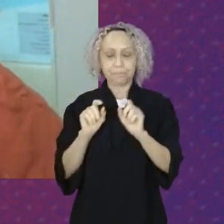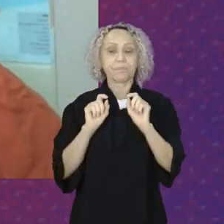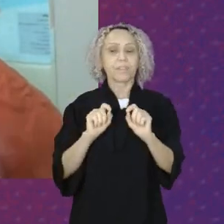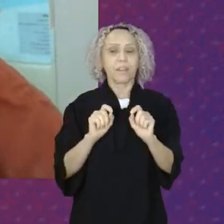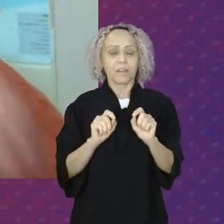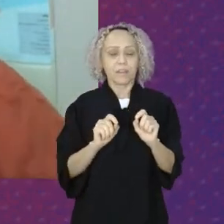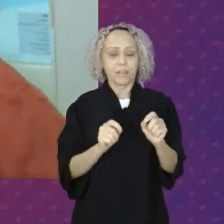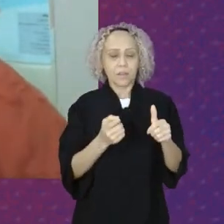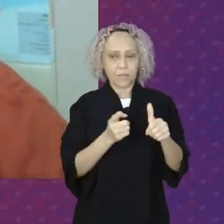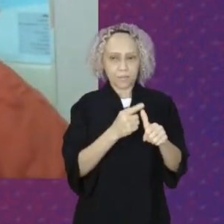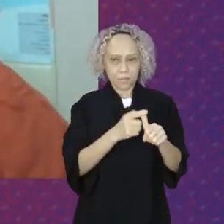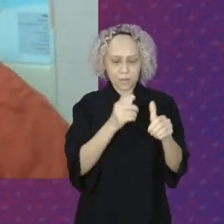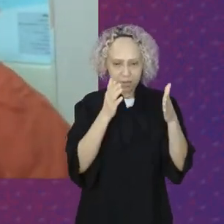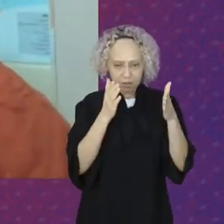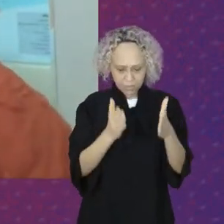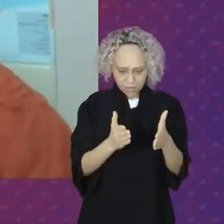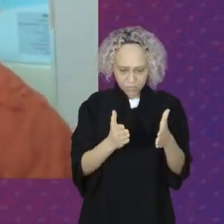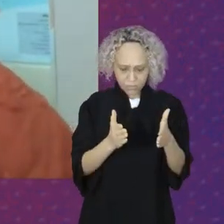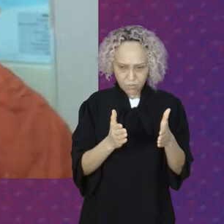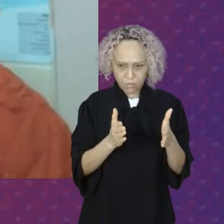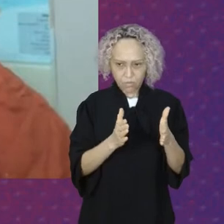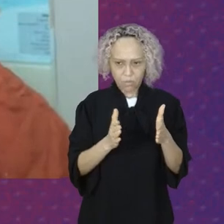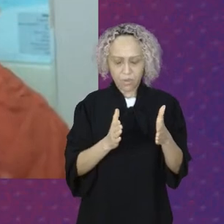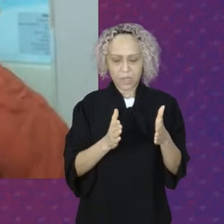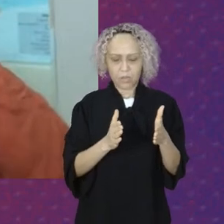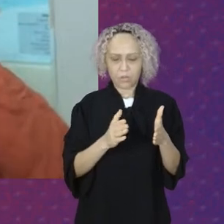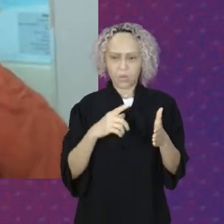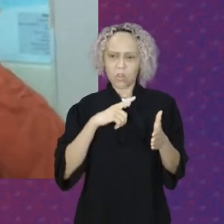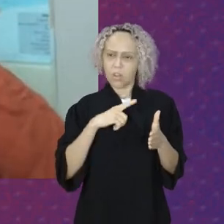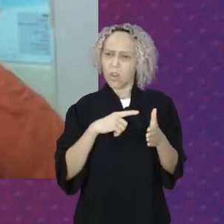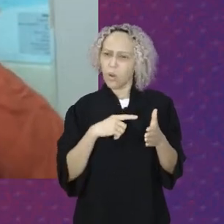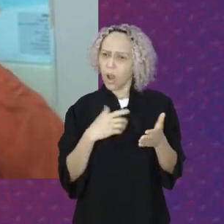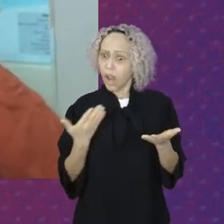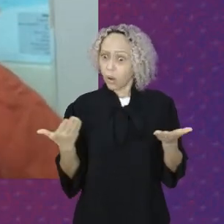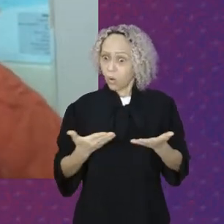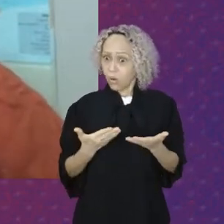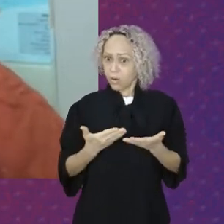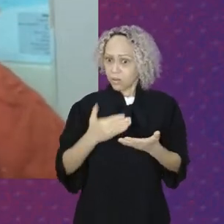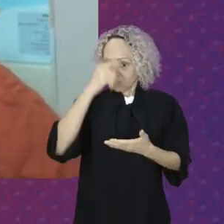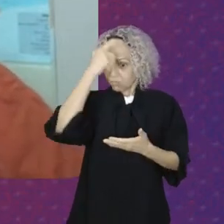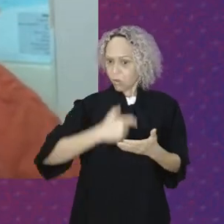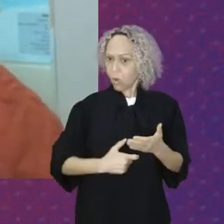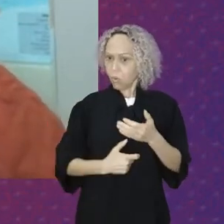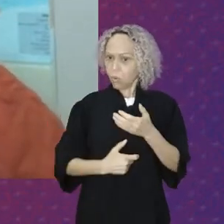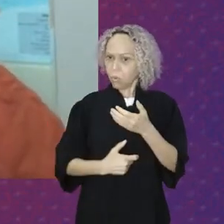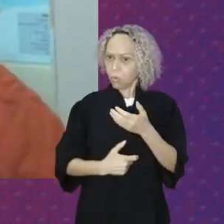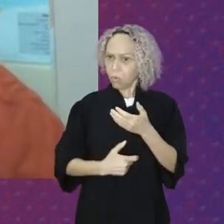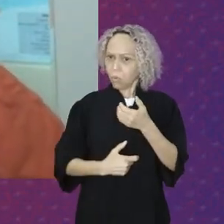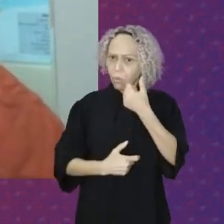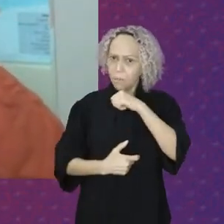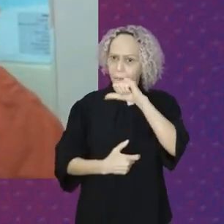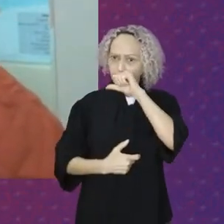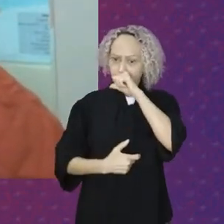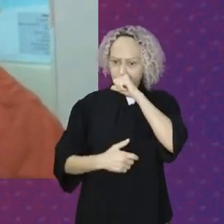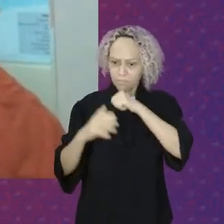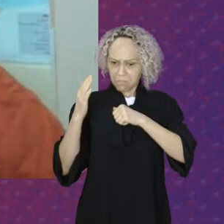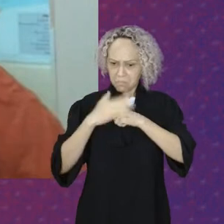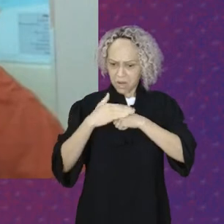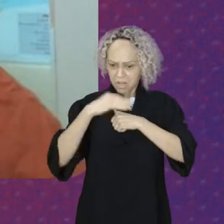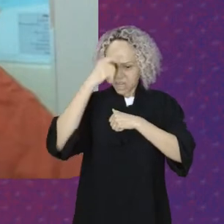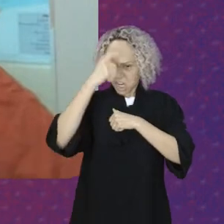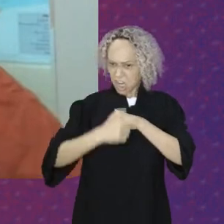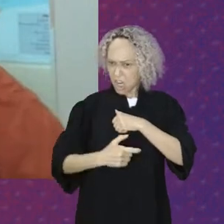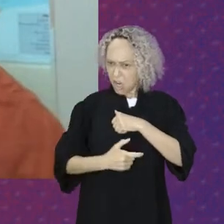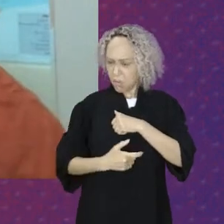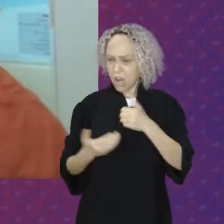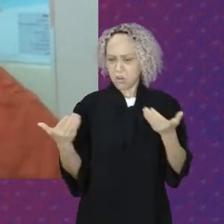que depois desse momento de me tornar mãe, eu olho tudo de outra forma. Não tem um lugar que eu